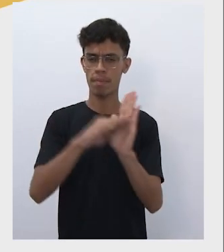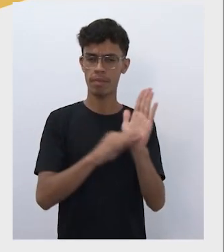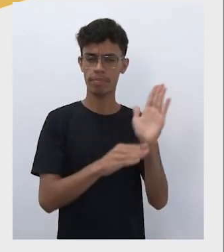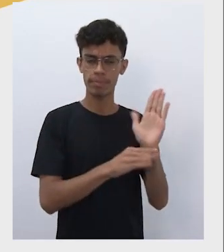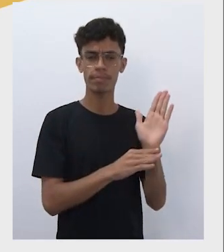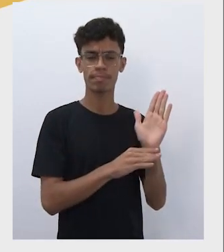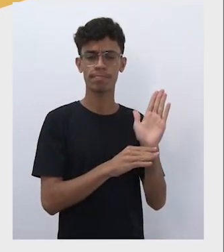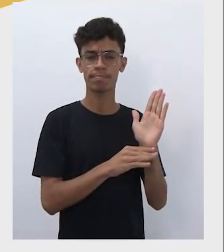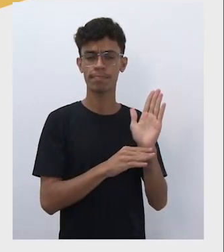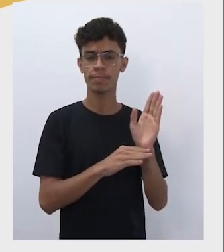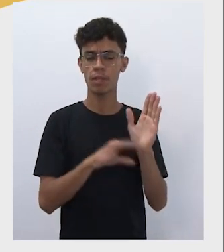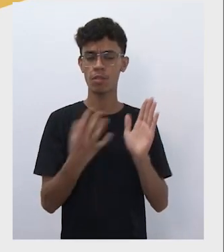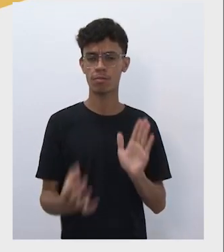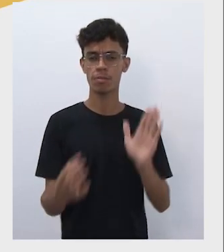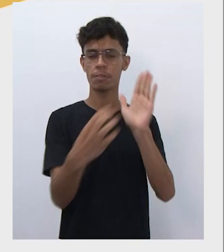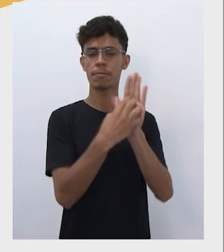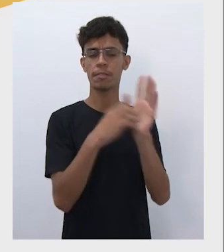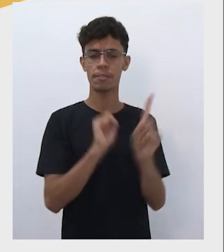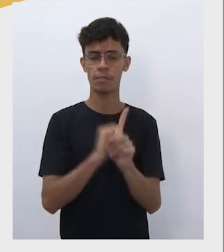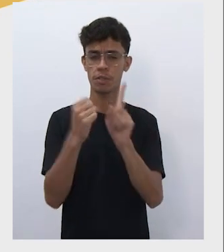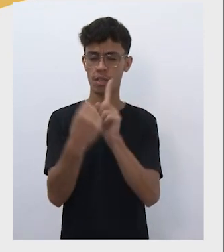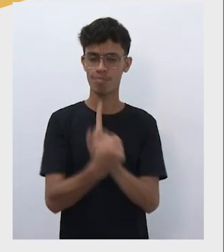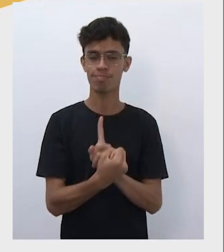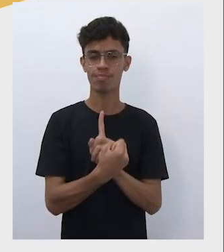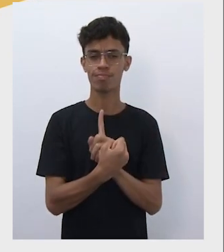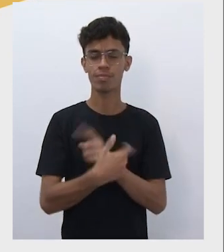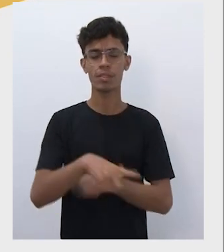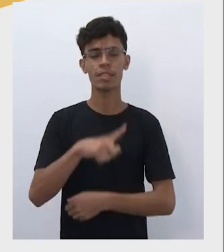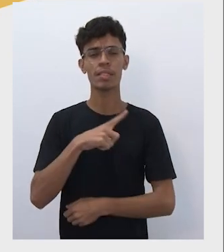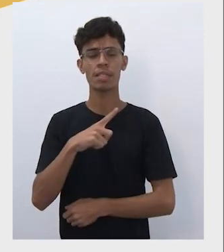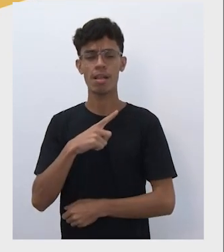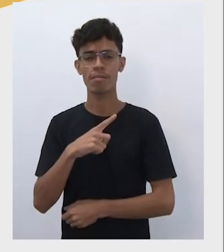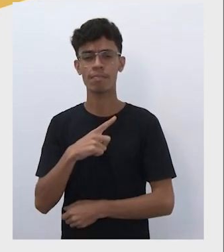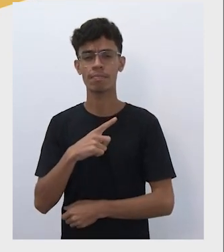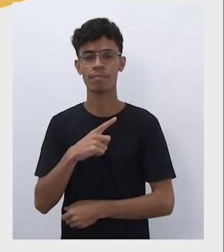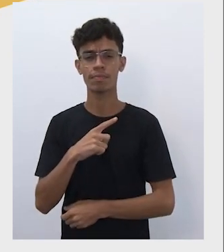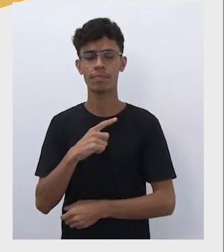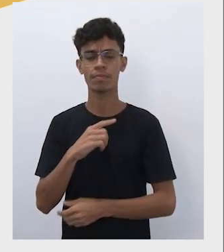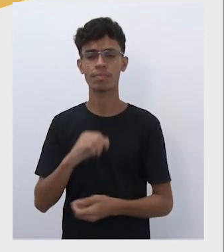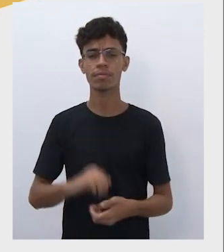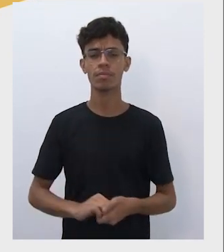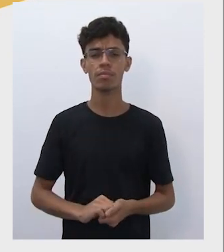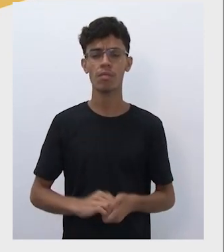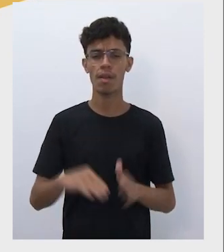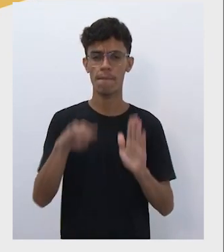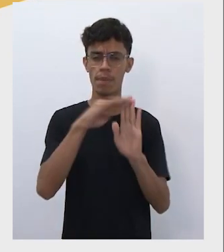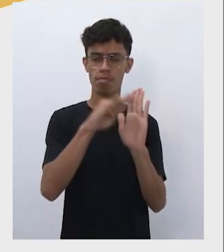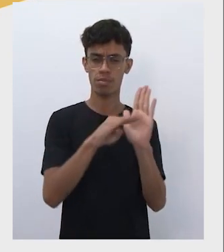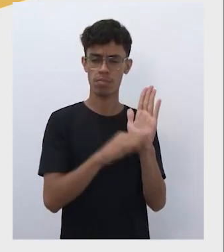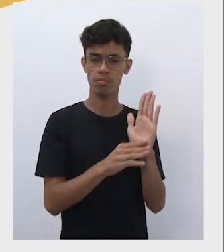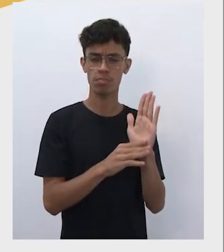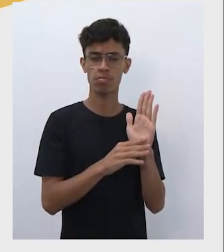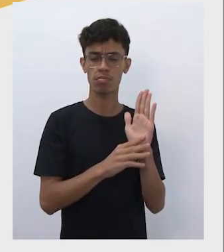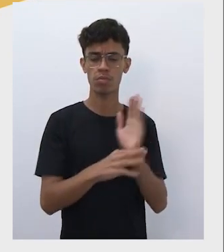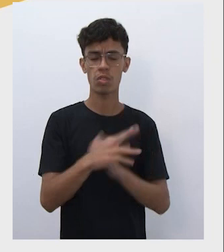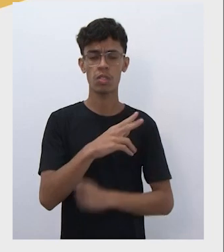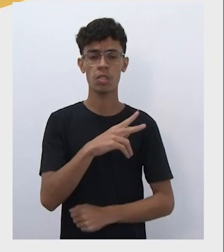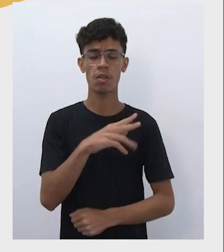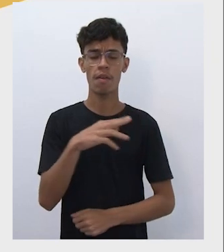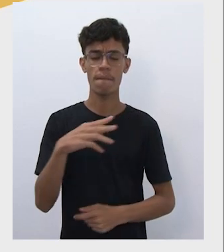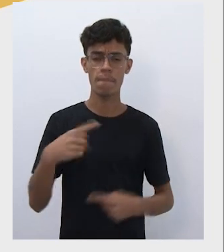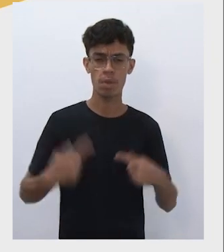gerada ou pelo impacto social que é capaz de alcançar. Podem estar constituídos juridicamente como